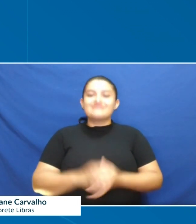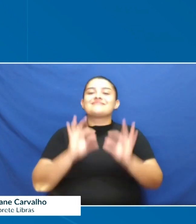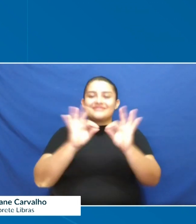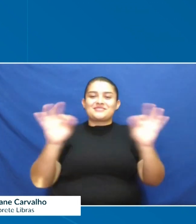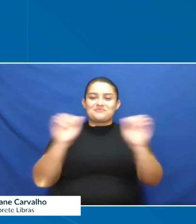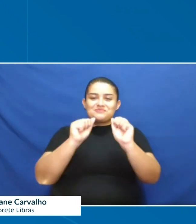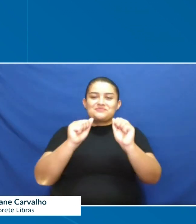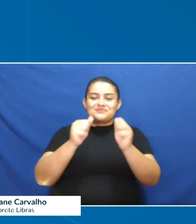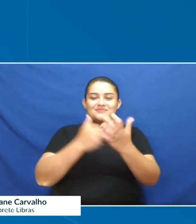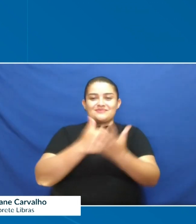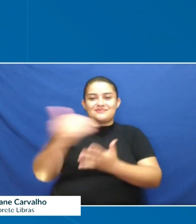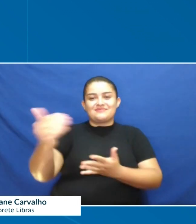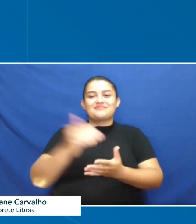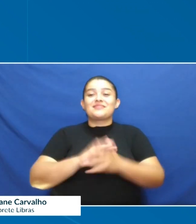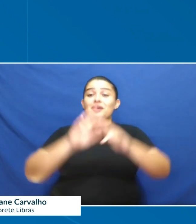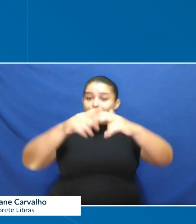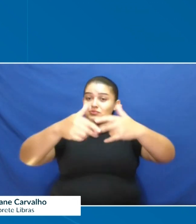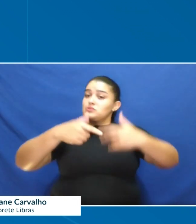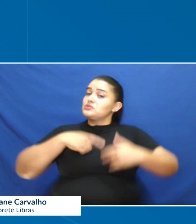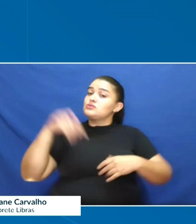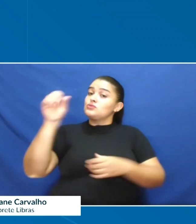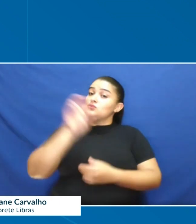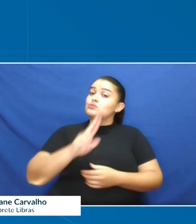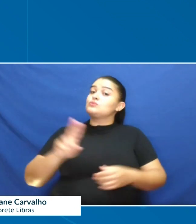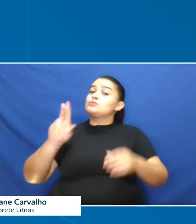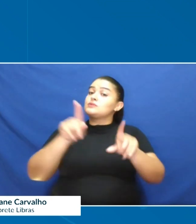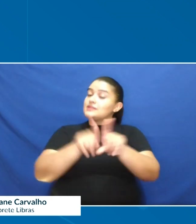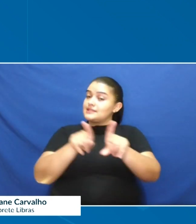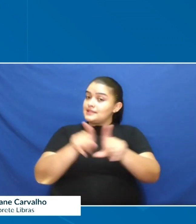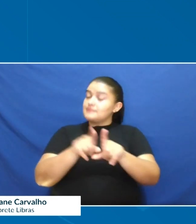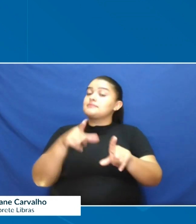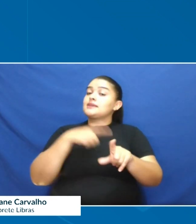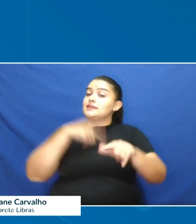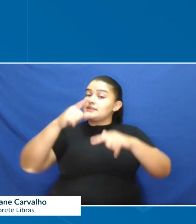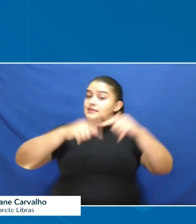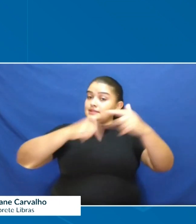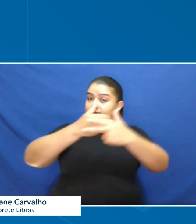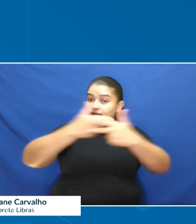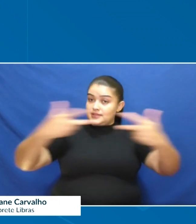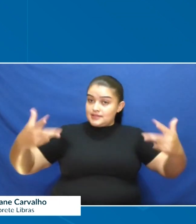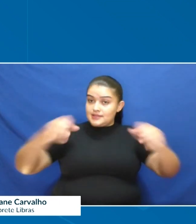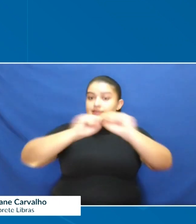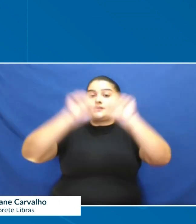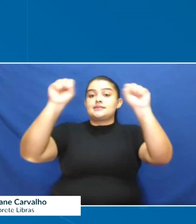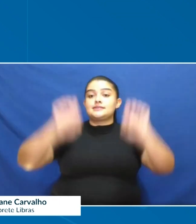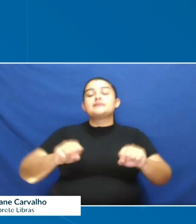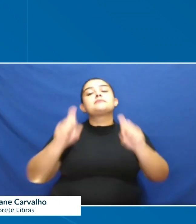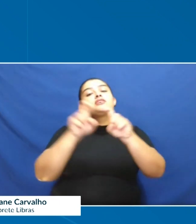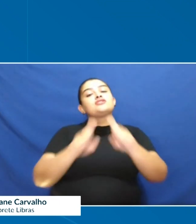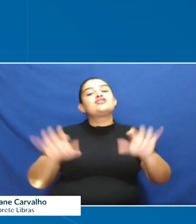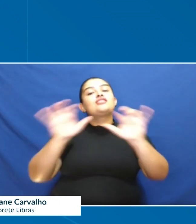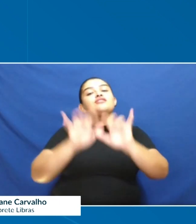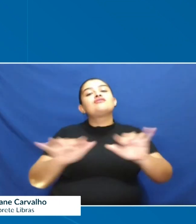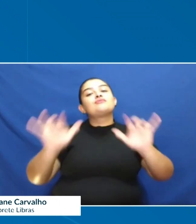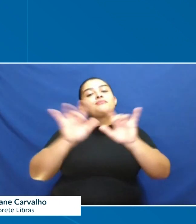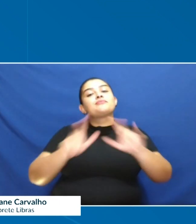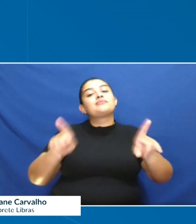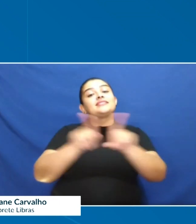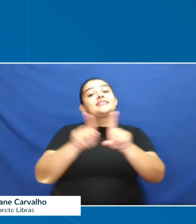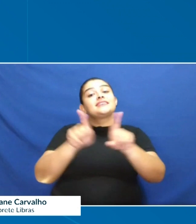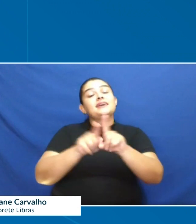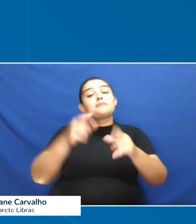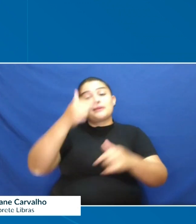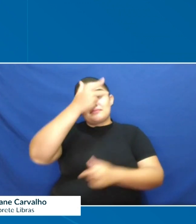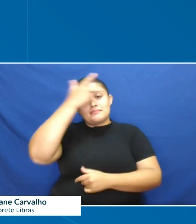E para isso, ela utiliza tanto equipamentos como sistemas de informatização e mão de obra,